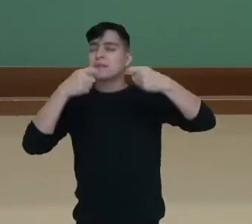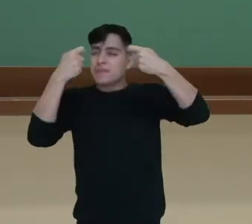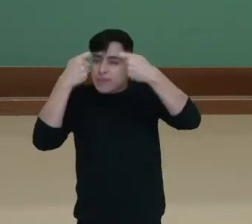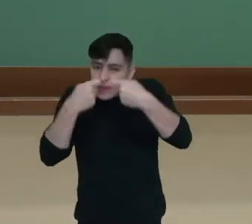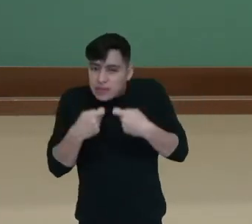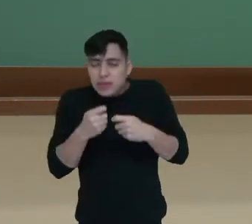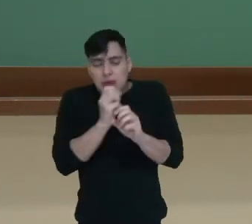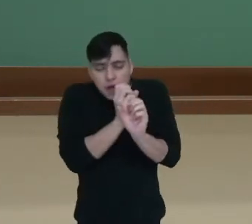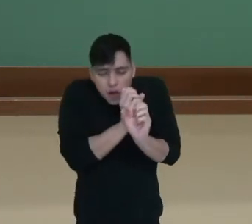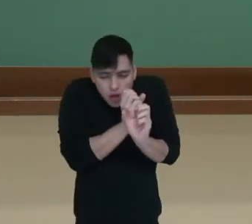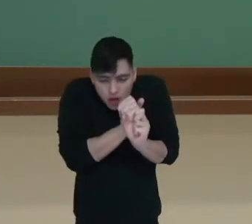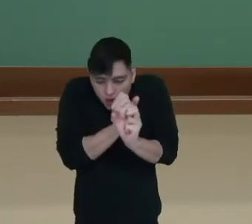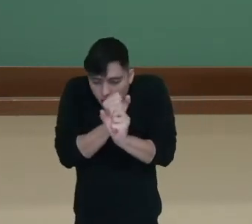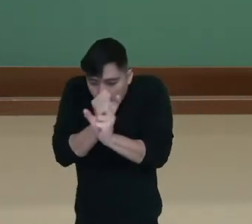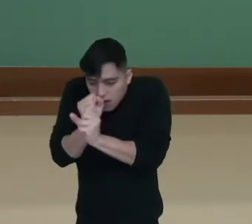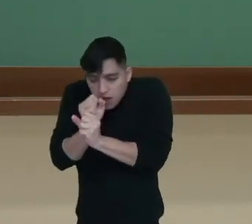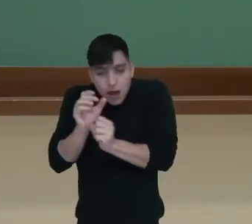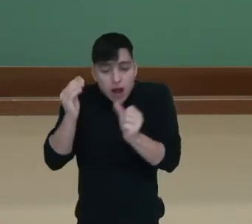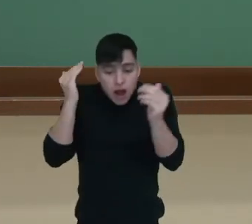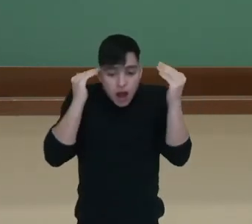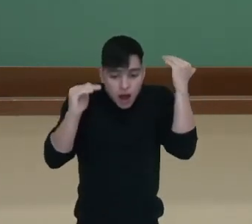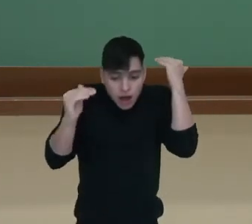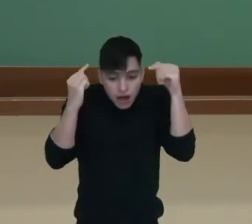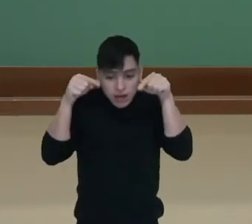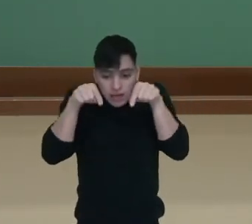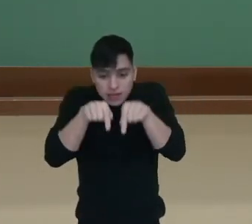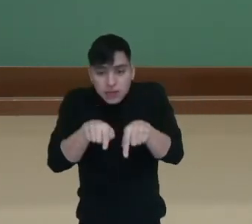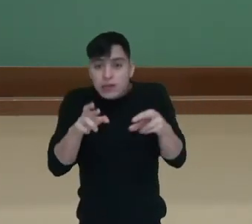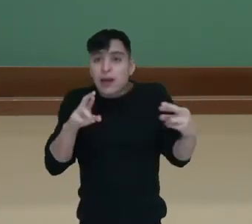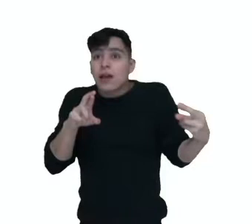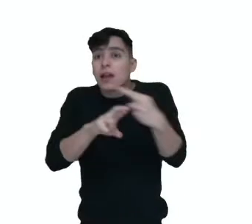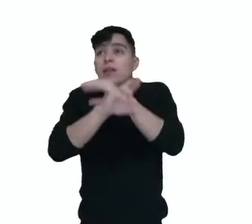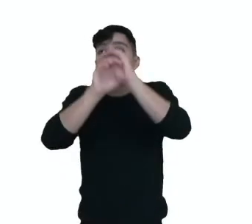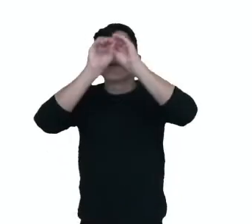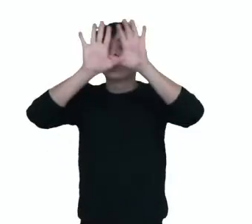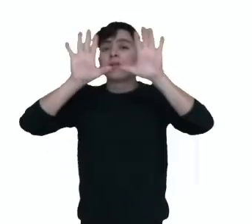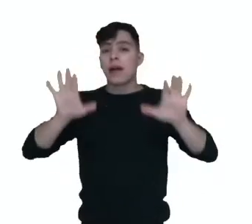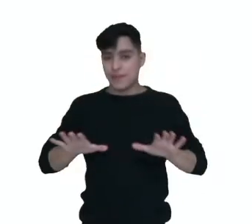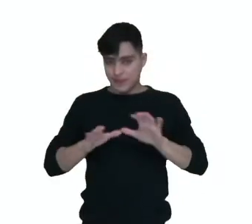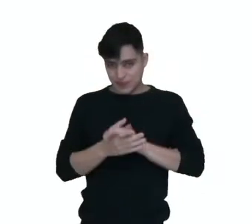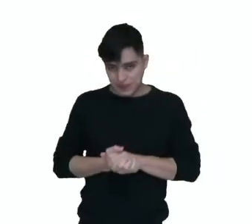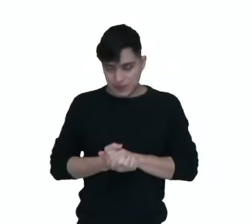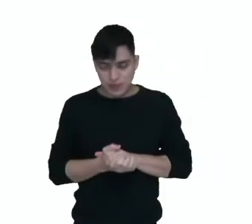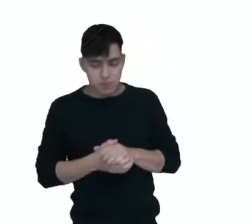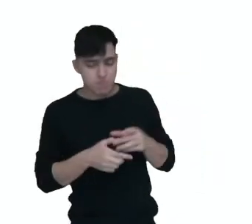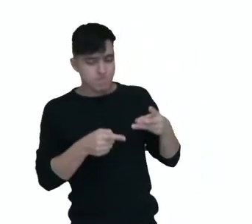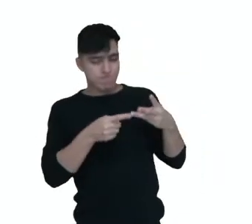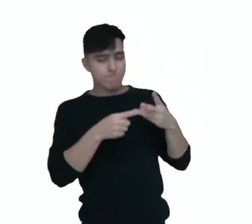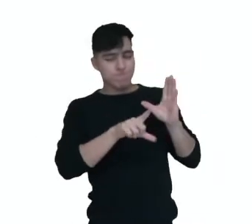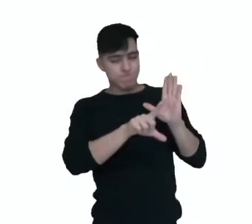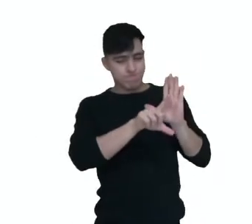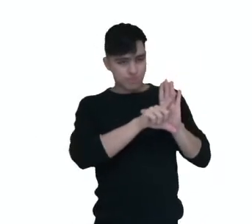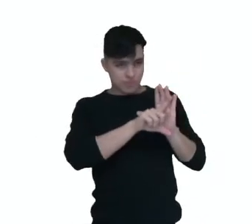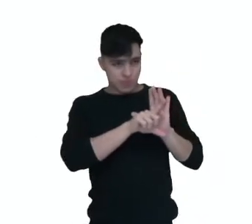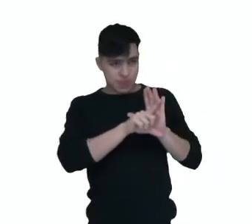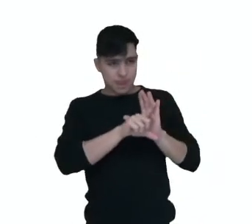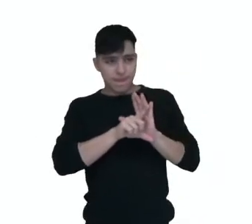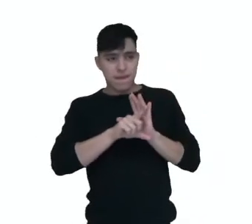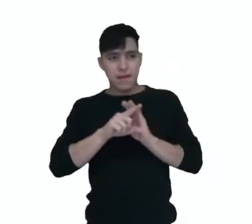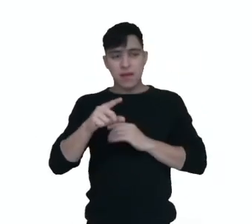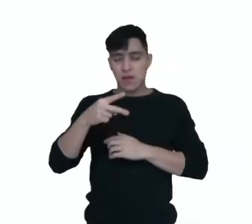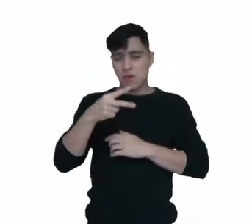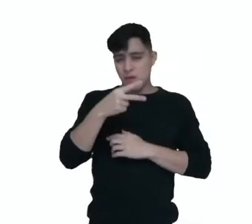alguns cálculos aqui envolvidos, certo? Então, a terceira lei de Kepler fala o seguinte: o quadrado do período